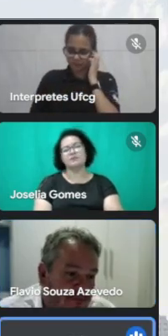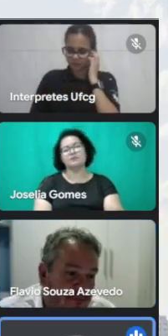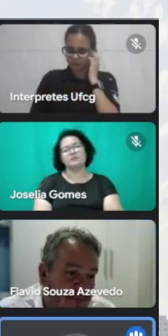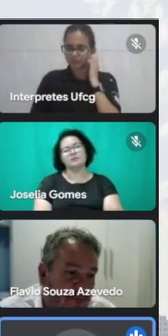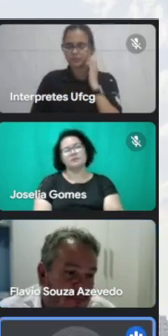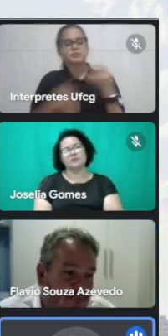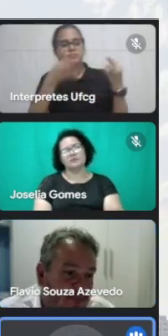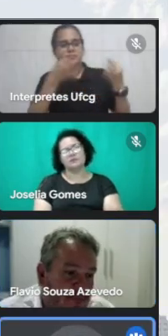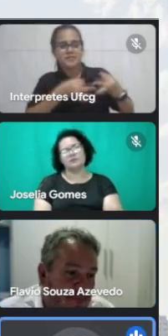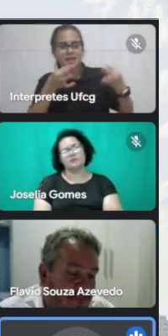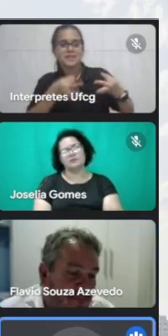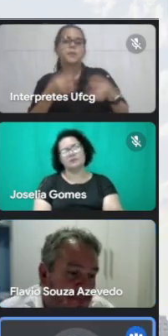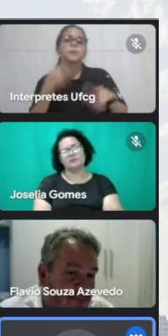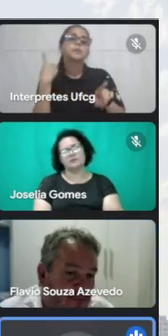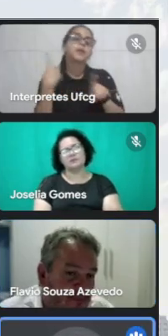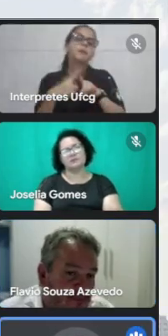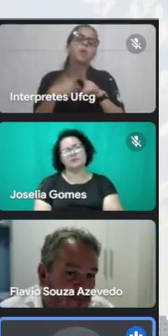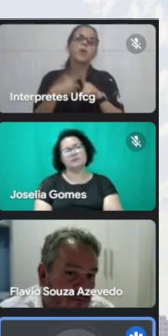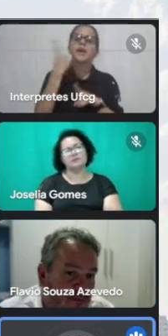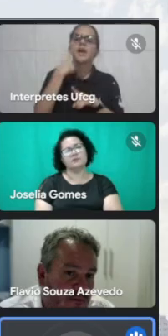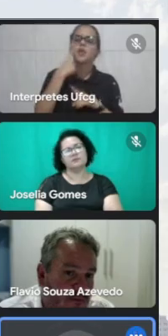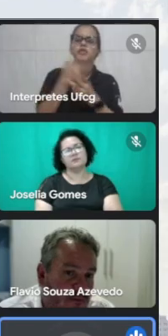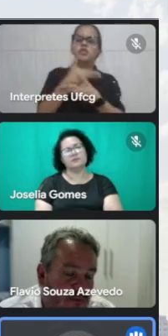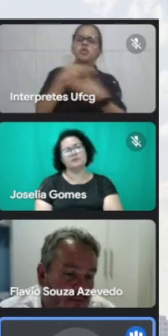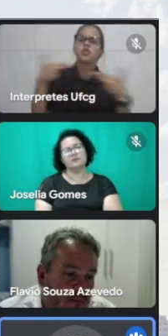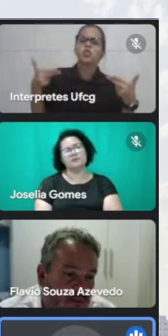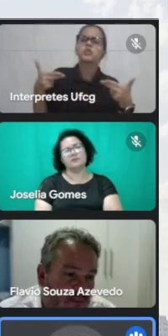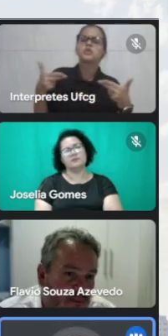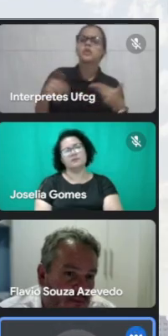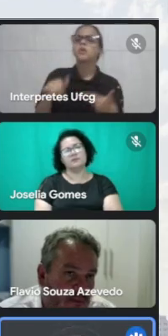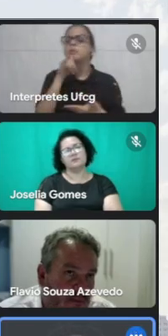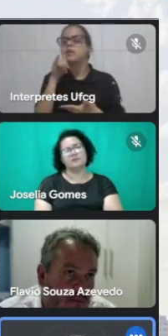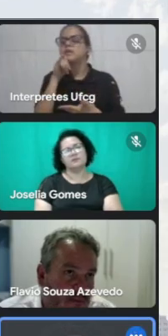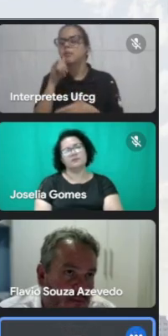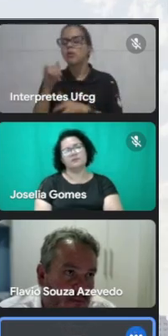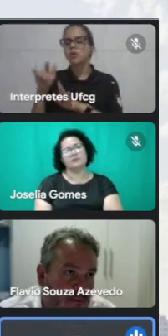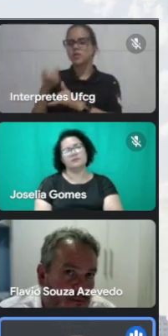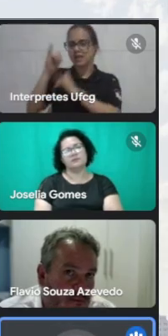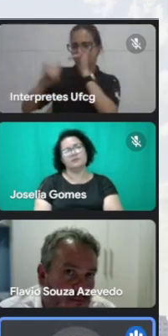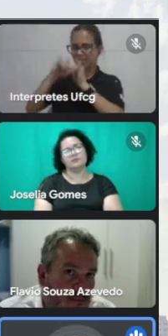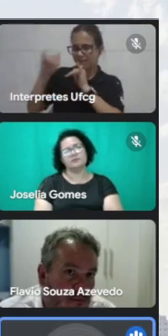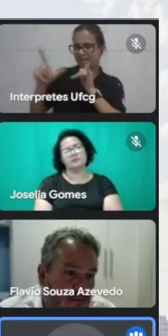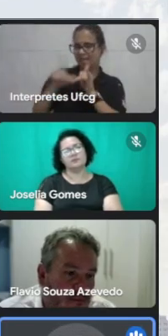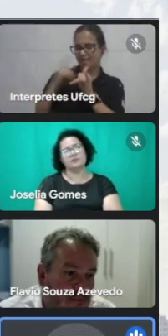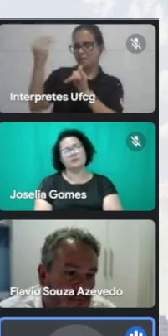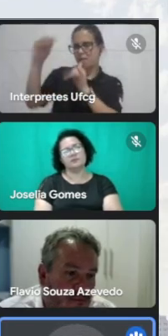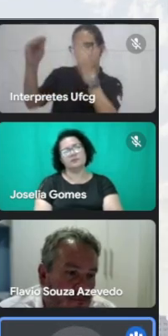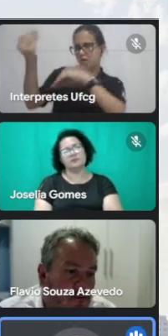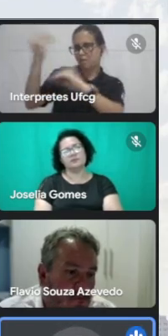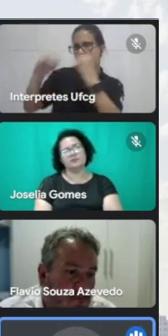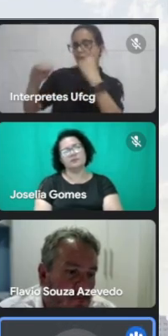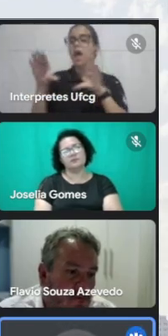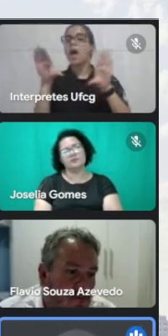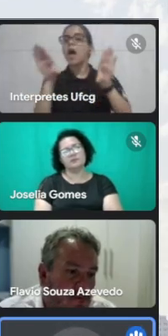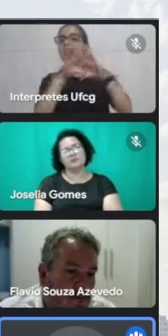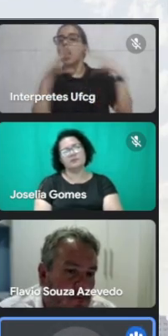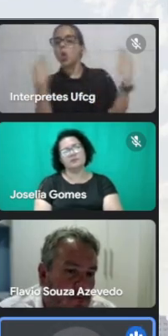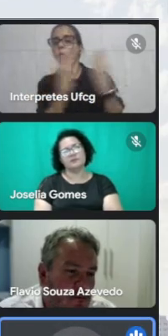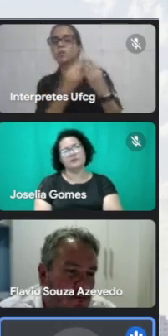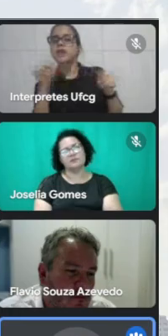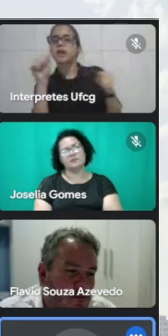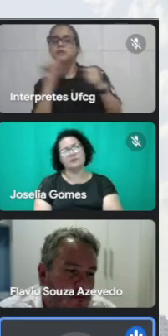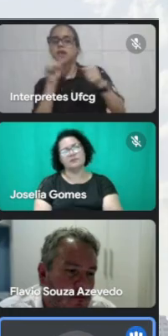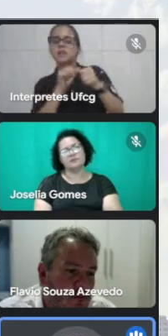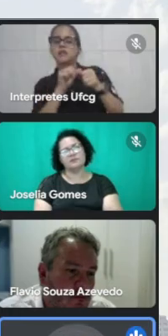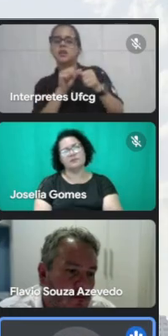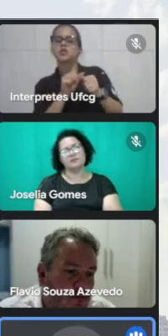Tá certo. Eu já vi alguns casos assim de posts na internet para a comunidade mesmo fazer sozinha esse tipo de